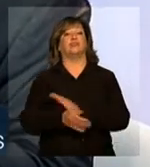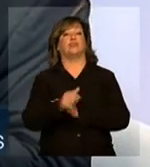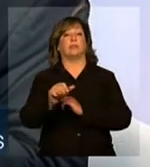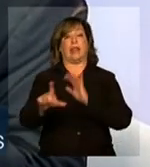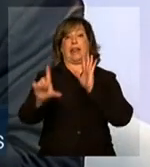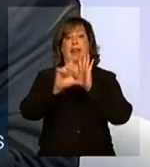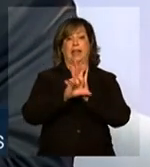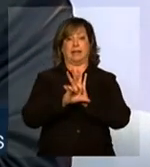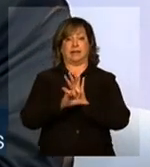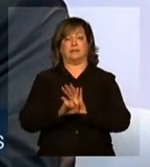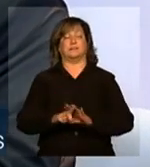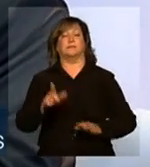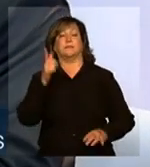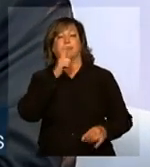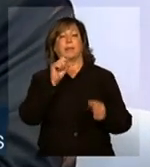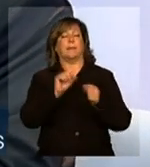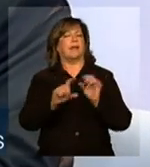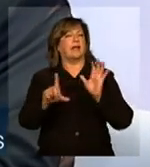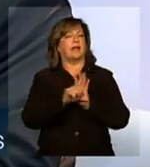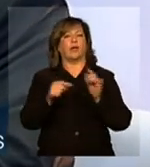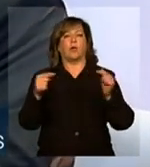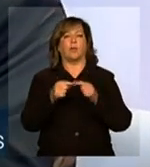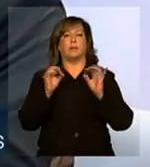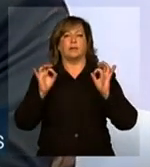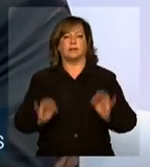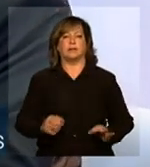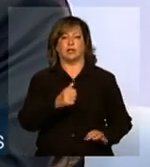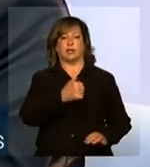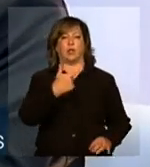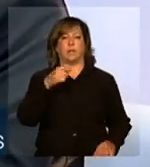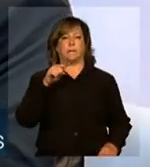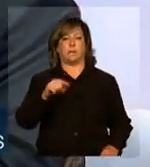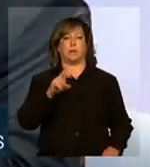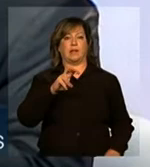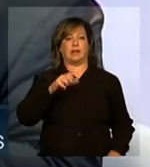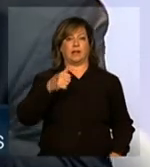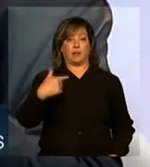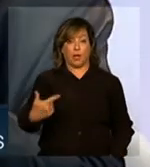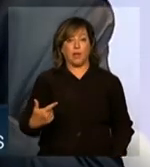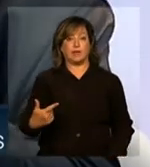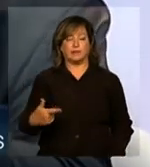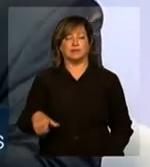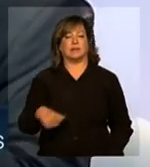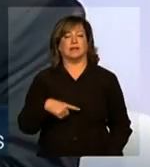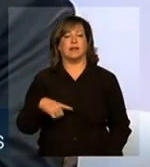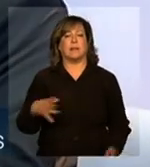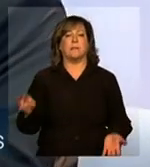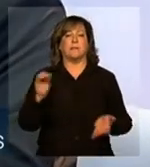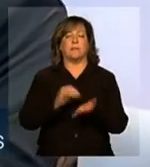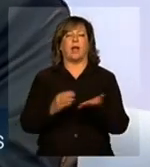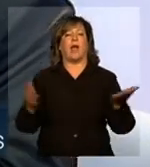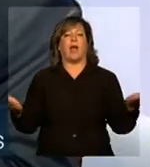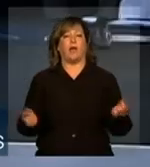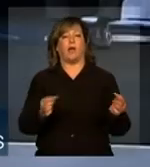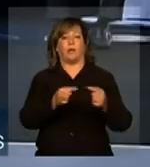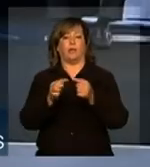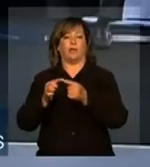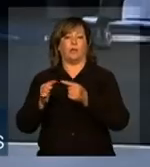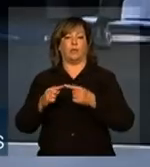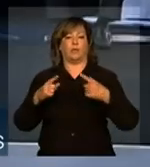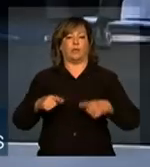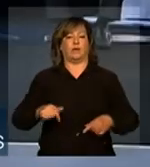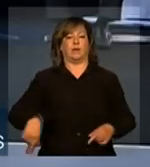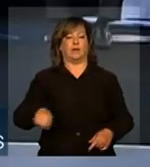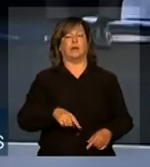trazendo todo o arcabouço legal da Lei 12.512, ministra, para nossa realidade local,